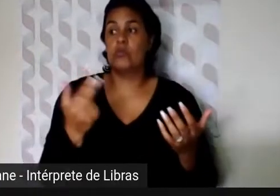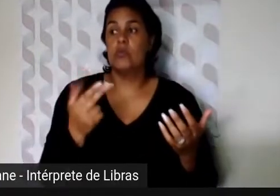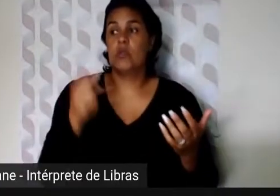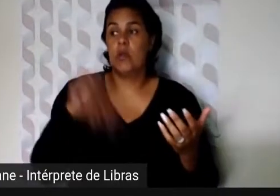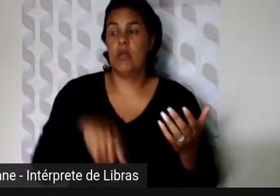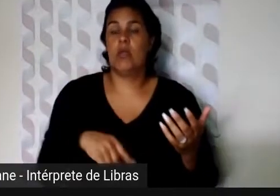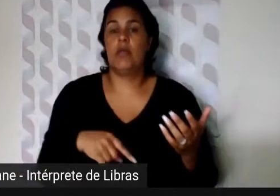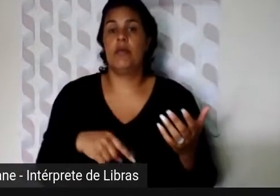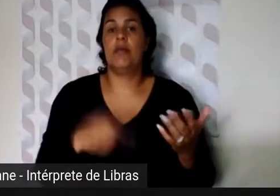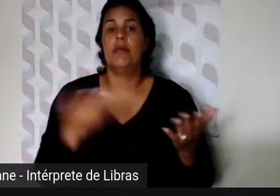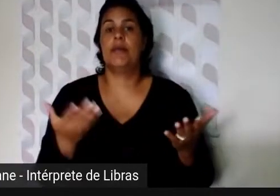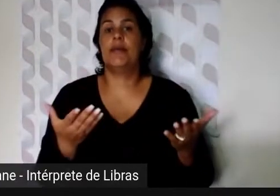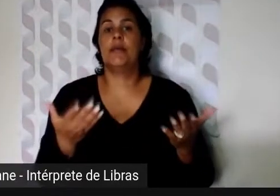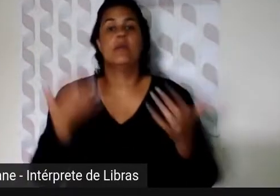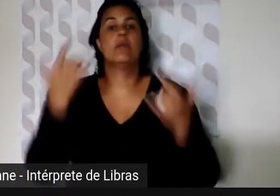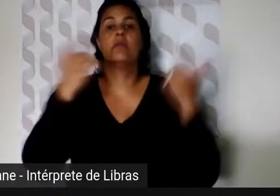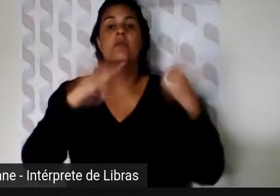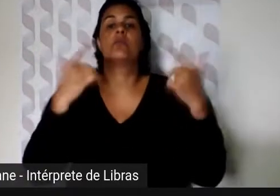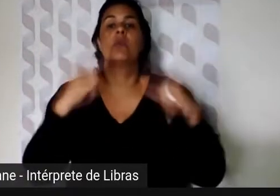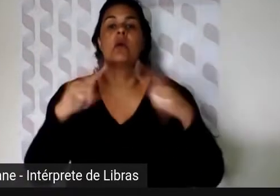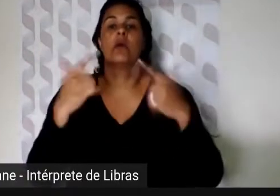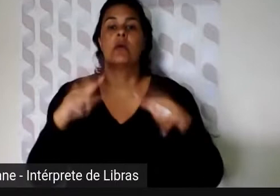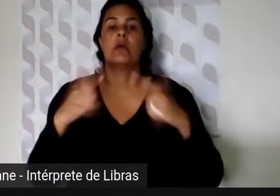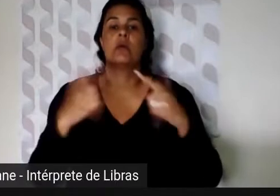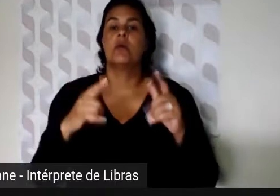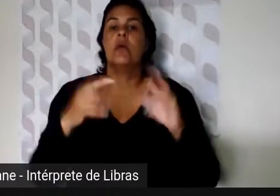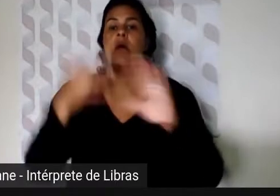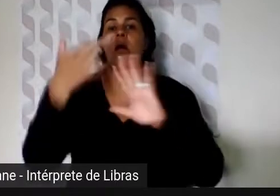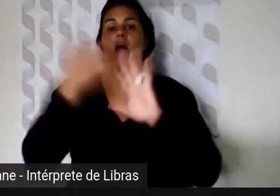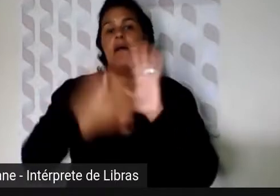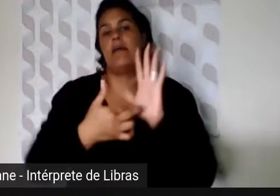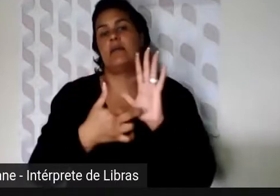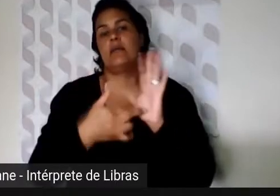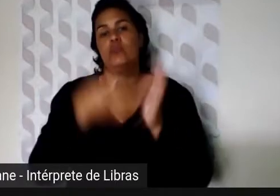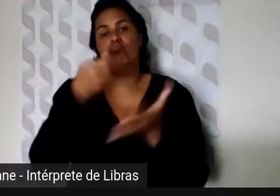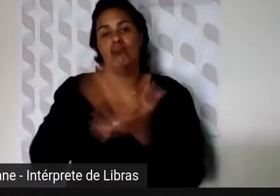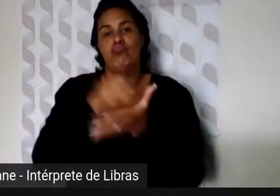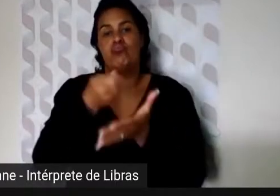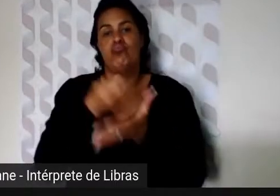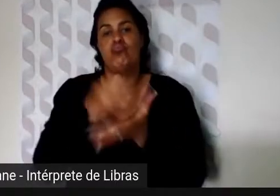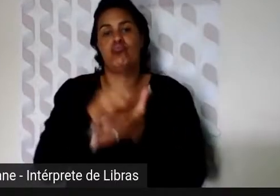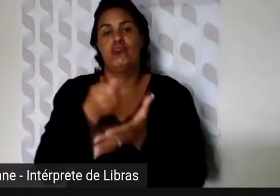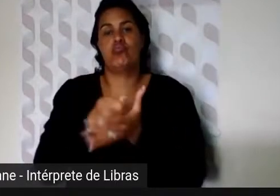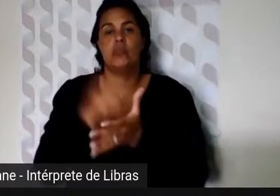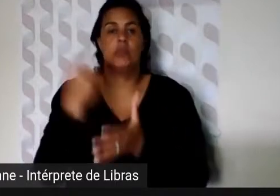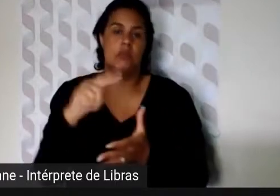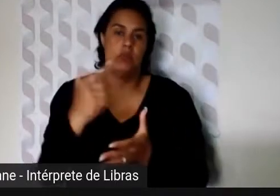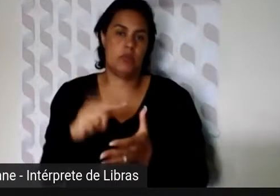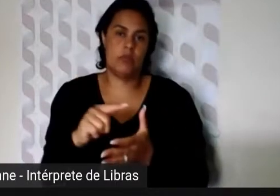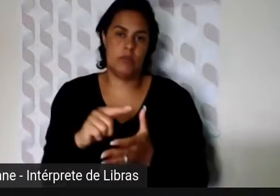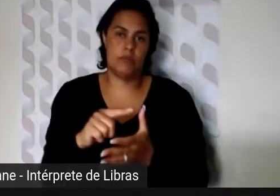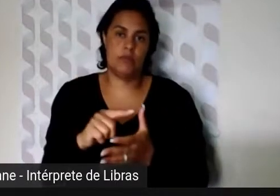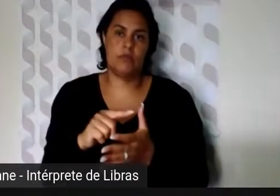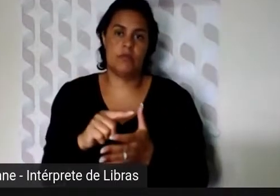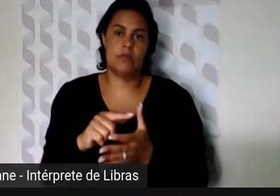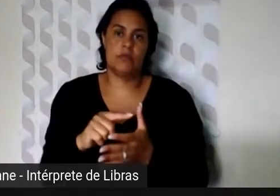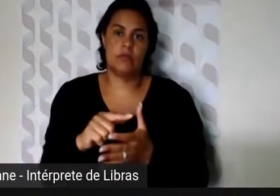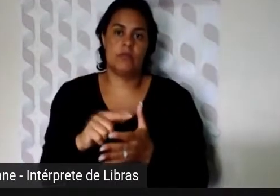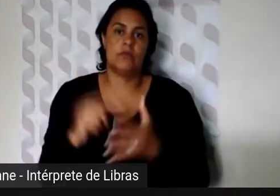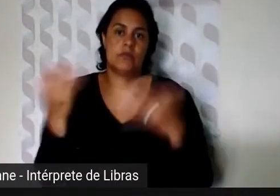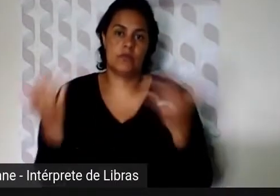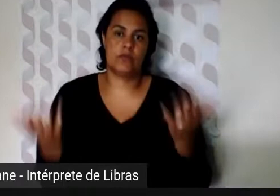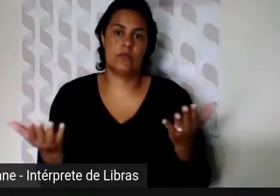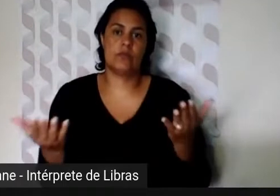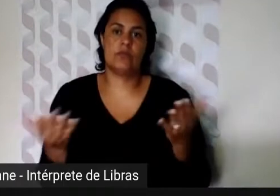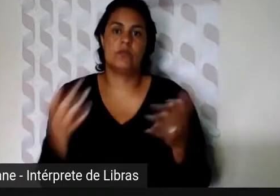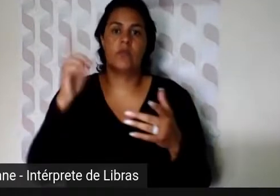Não existe no regimento uma regra rígida para ordenação de destaques. O que a gente tem, e aí é uma decisão em